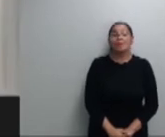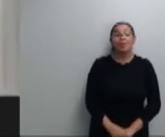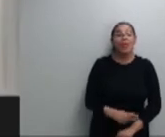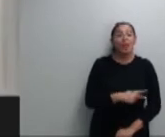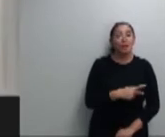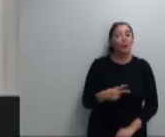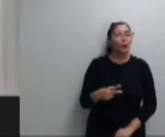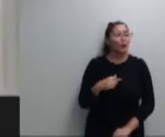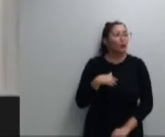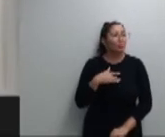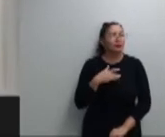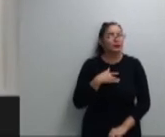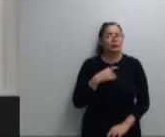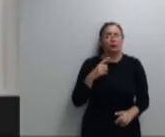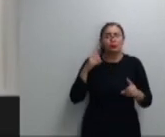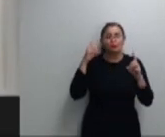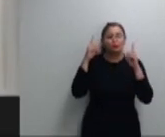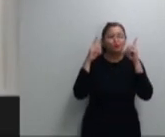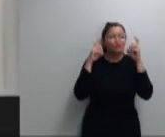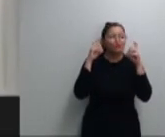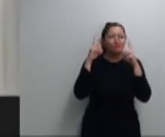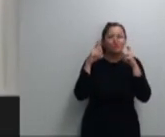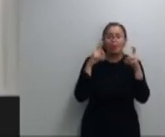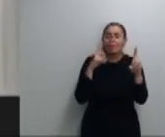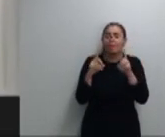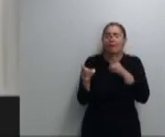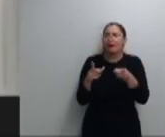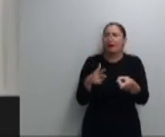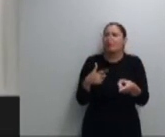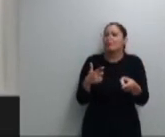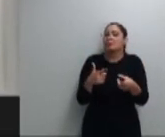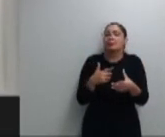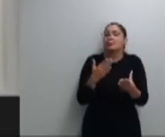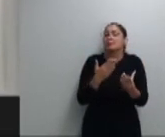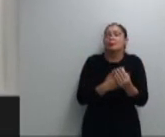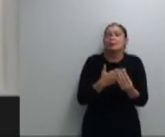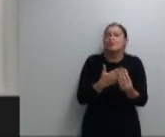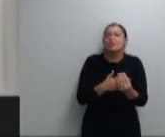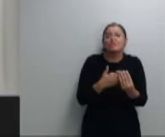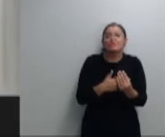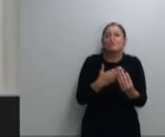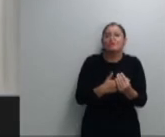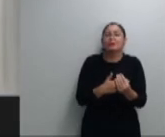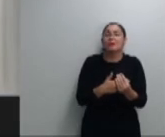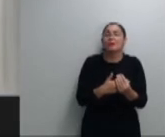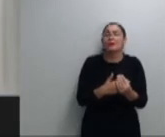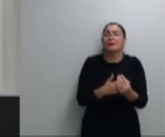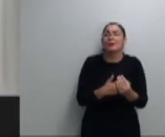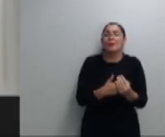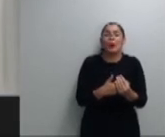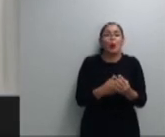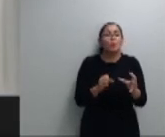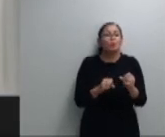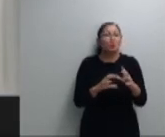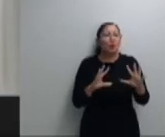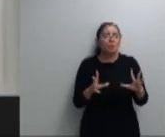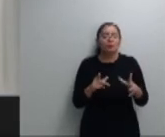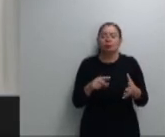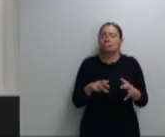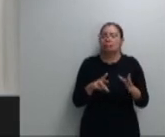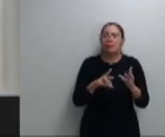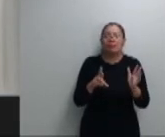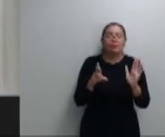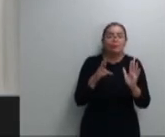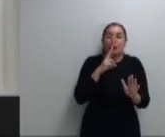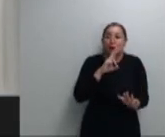que eu tenho dúvidas em relação a esse caso, em relação à solução que o ministro Benedito está encaminhando. Também tenho dúvidas